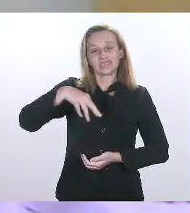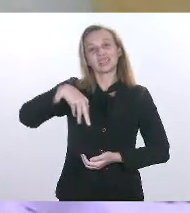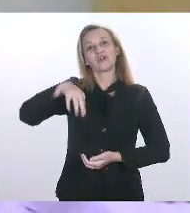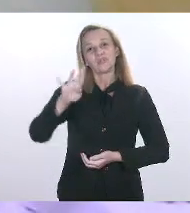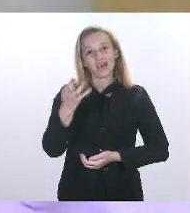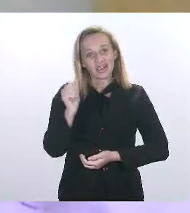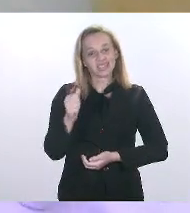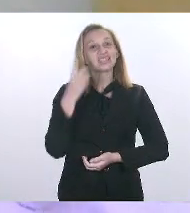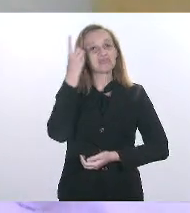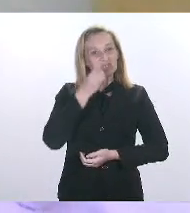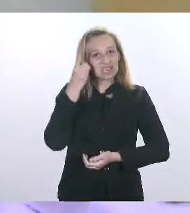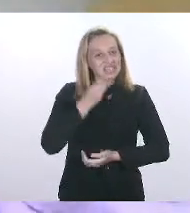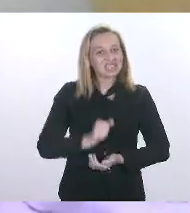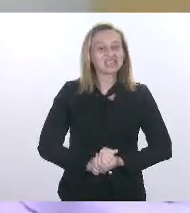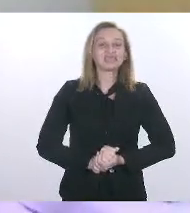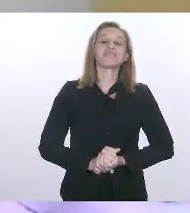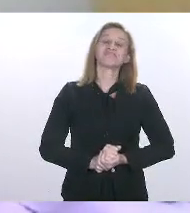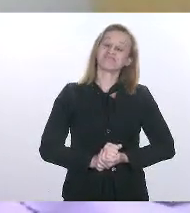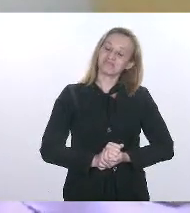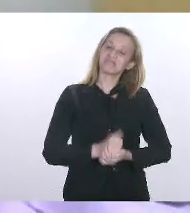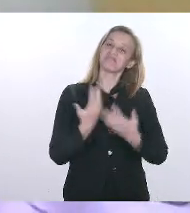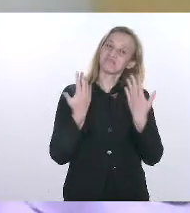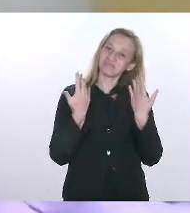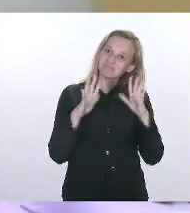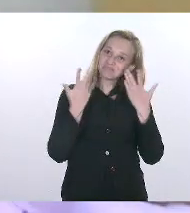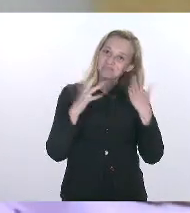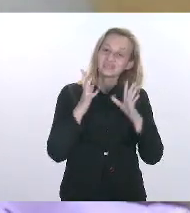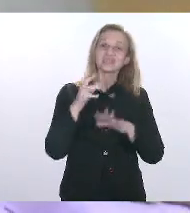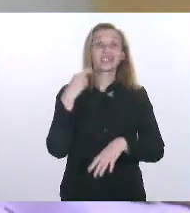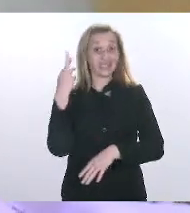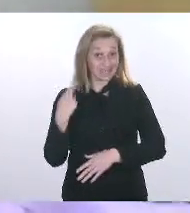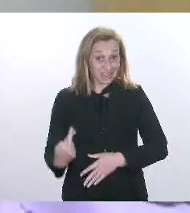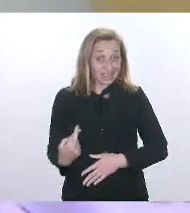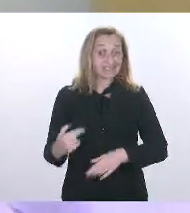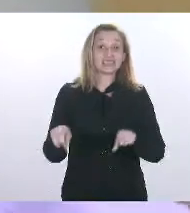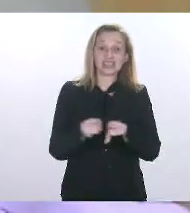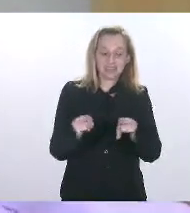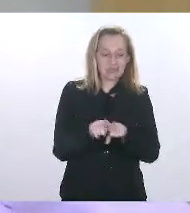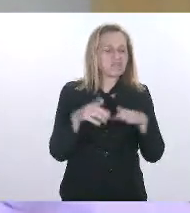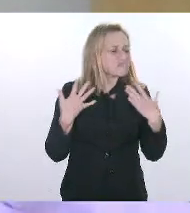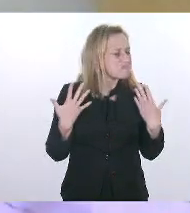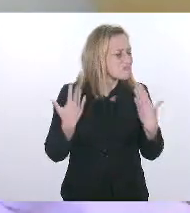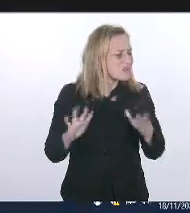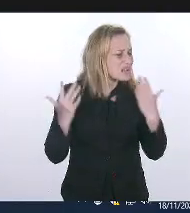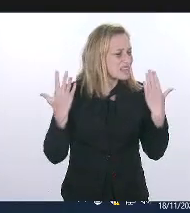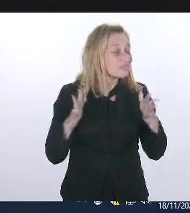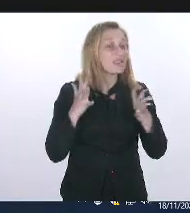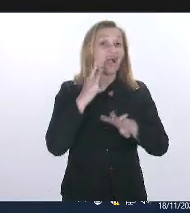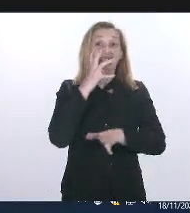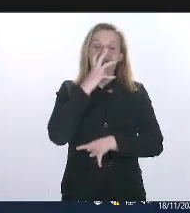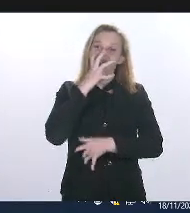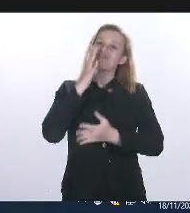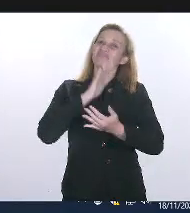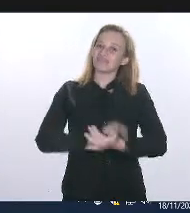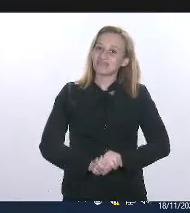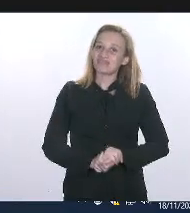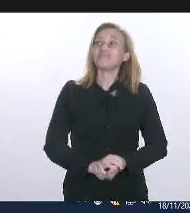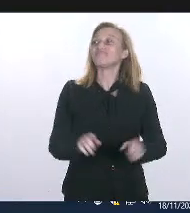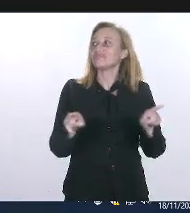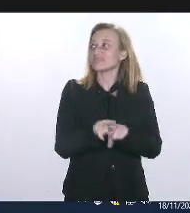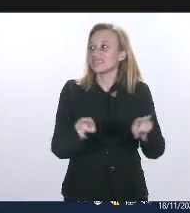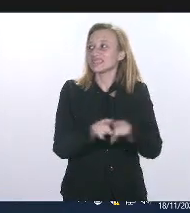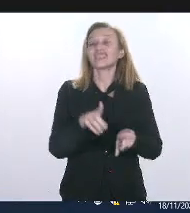Rocha, saudar Vossa Excelência, a deputada Renata Souza, com muito apreço, com muita admiração, e a